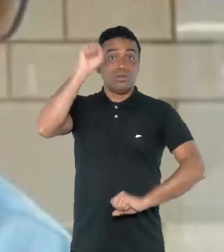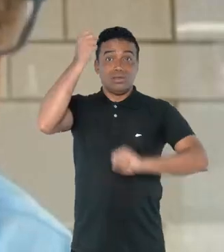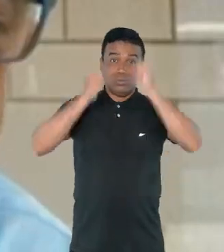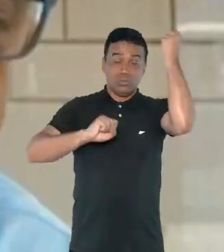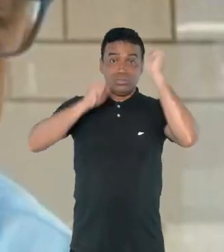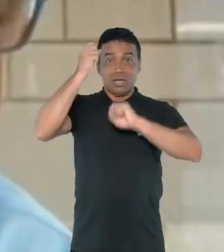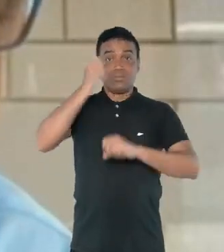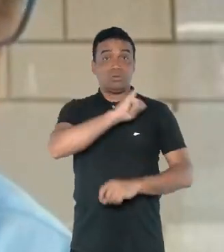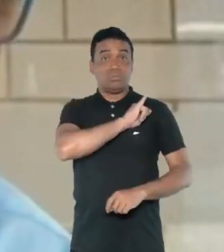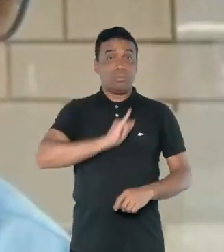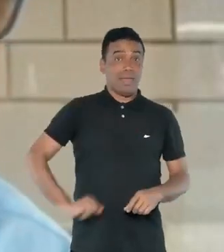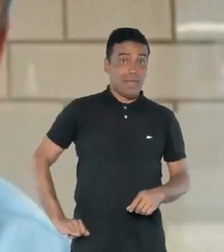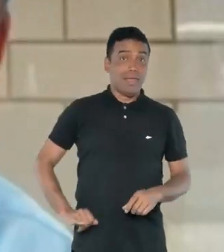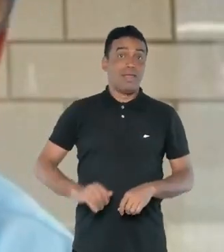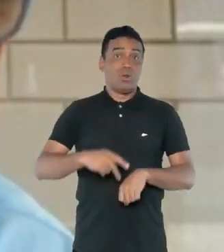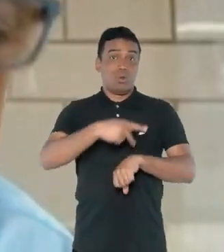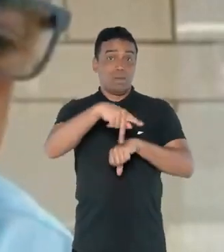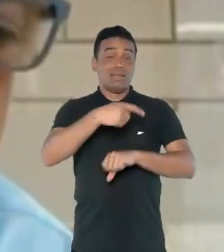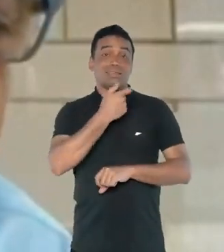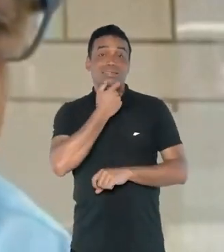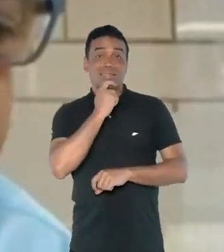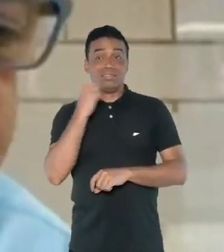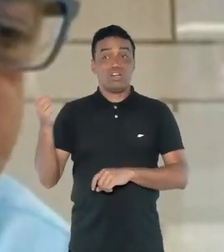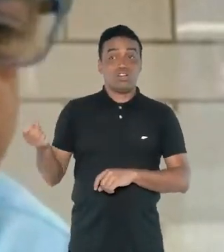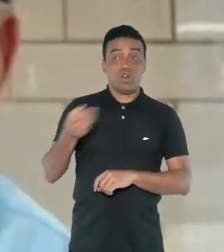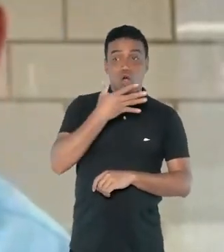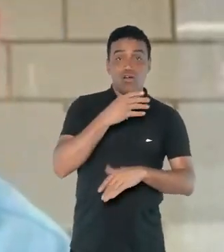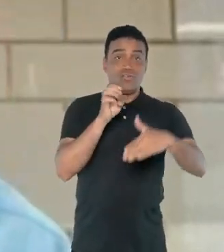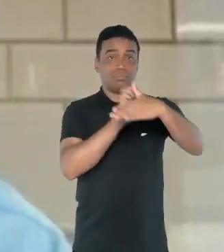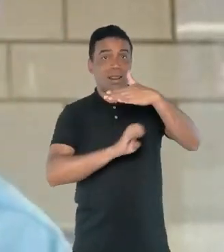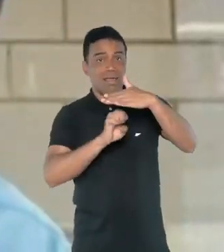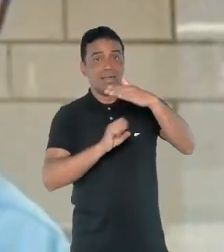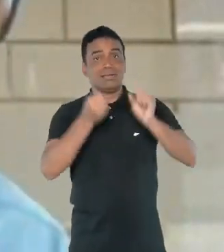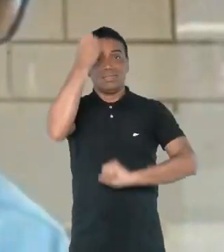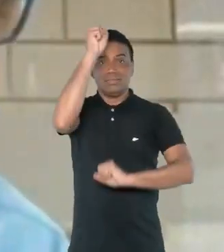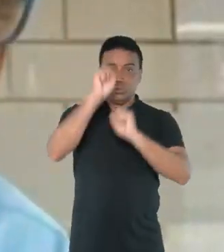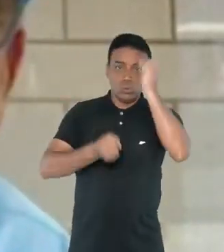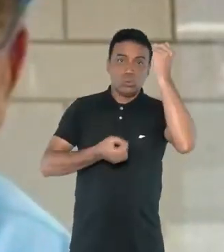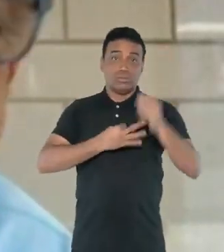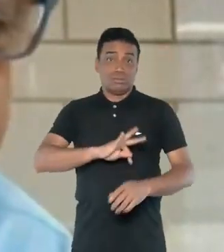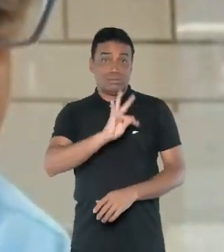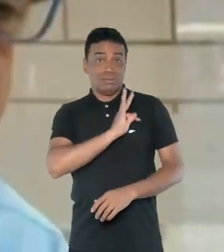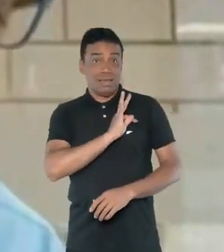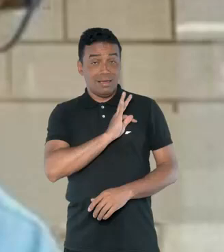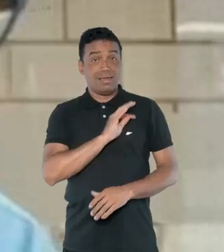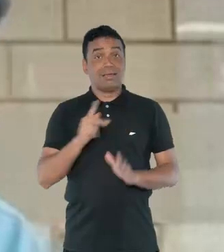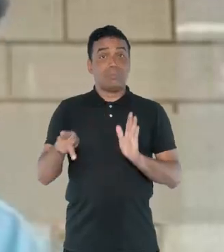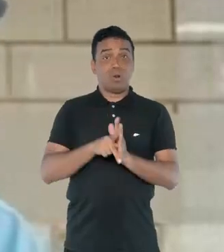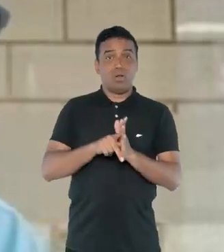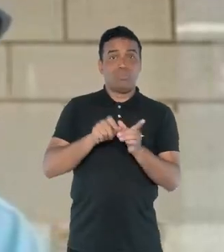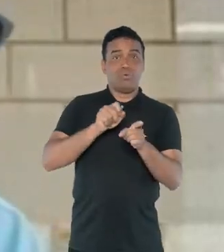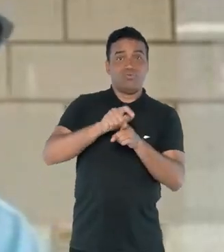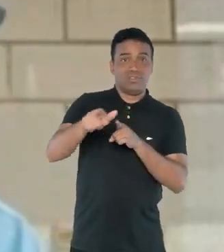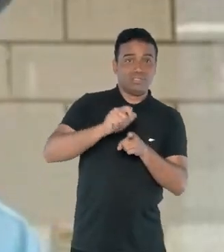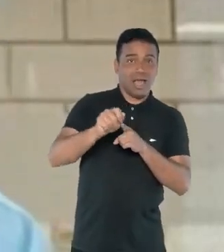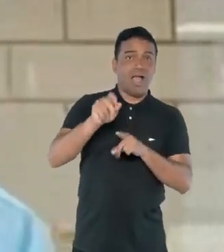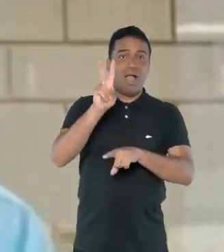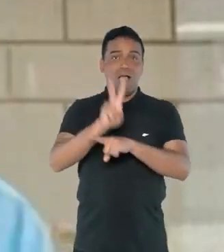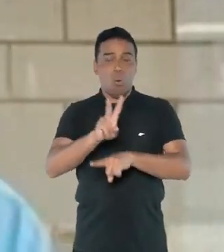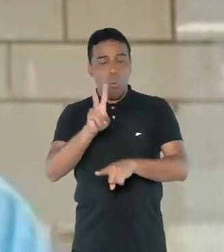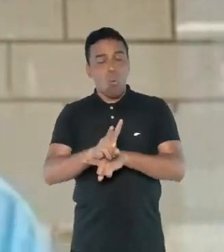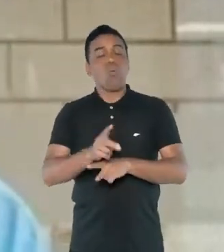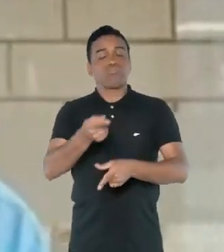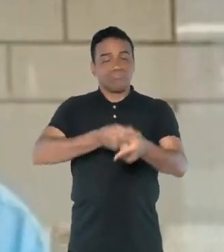Comercial Britânico, né? As novas indústrias, as técnicas, você tinha um novo arcabouço fiscal e financeiro,